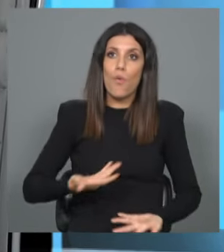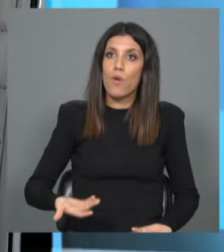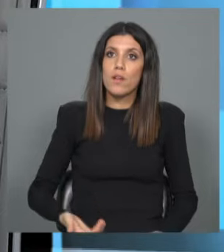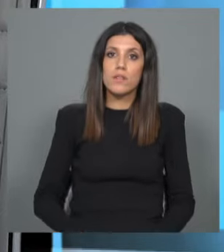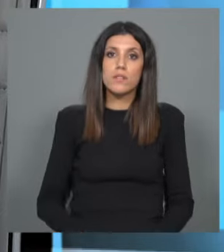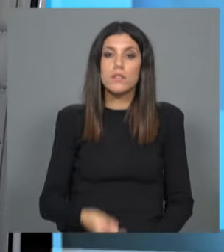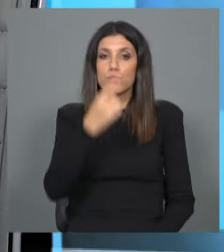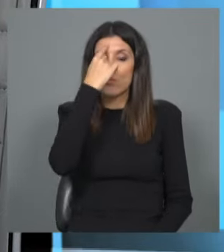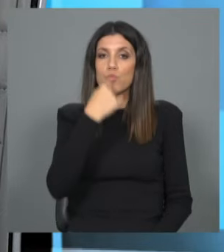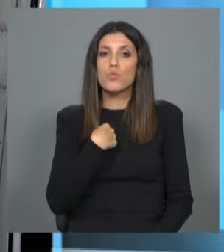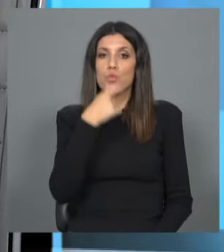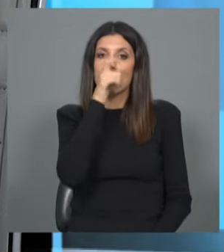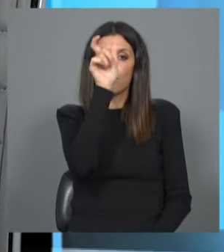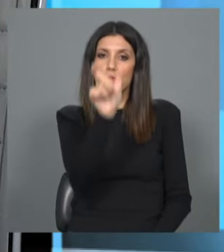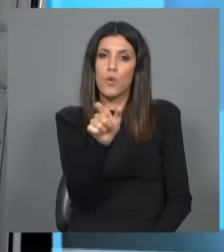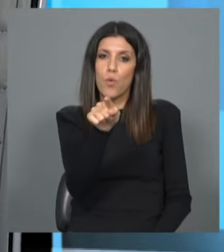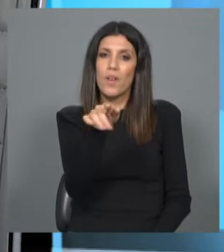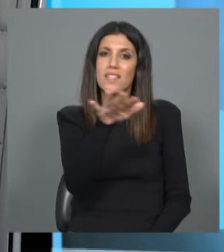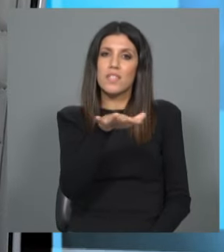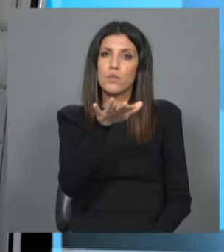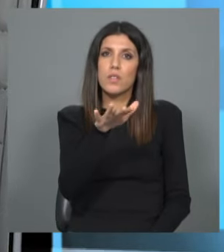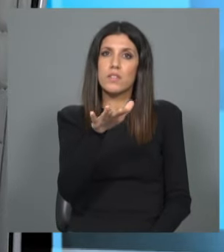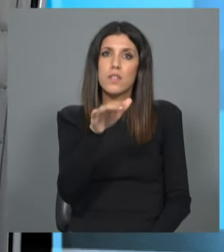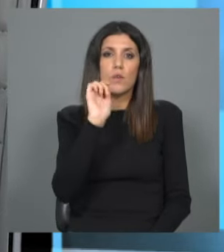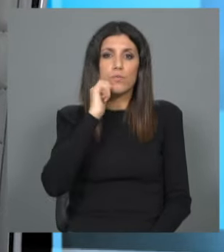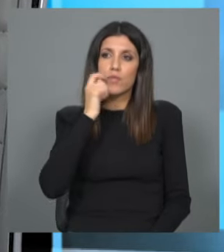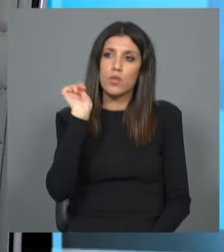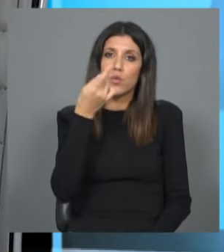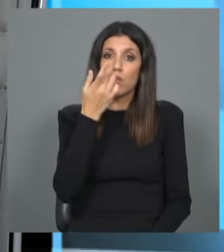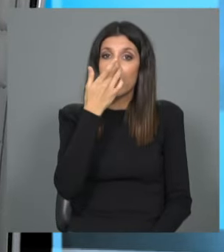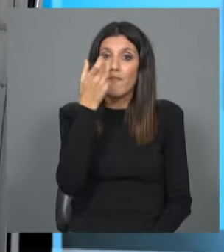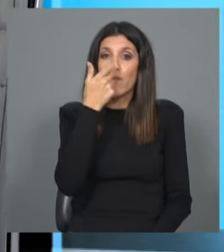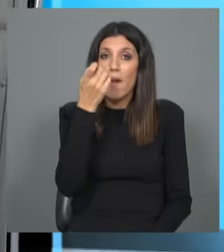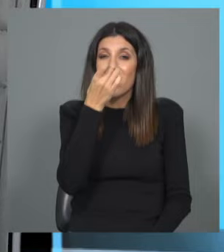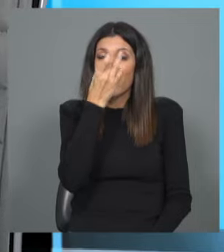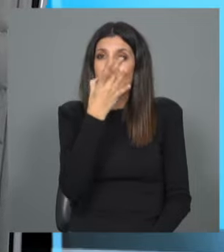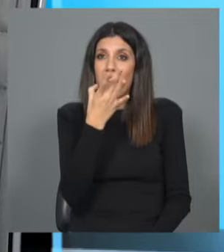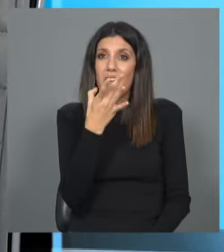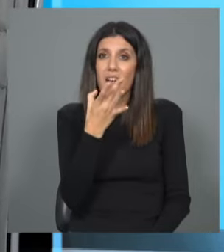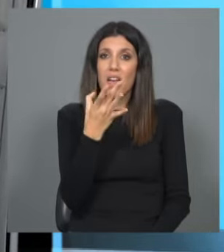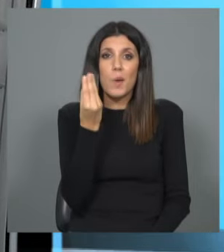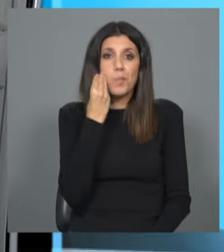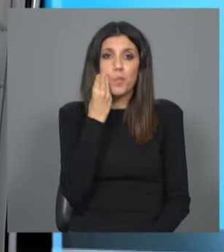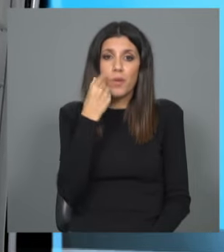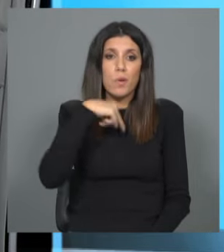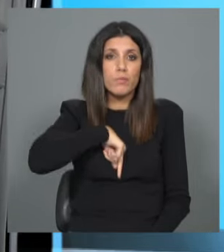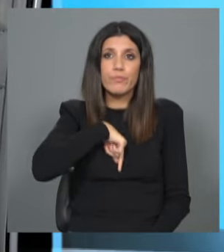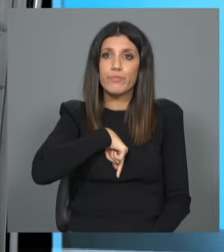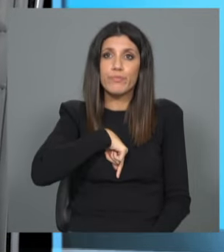termos a noção de que são situações que nos afetam a todos. A vulnerabilidade que faz inerente ao ser humano faz com